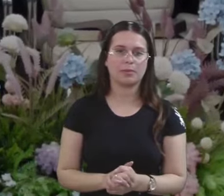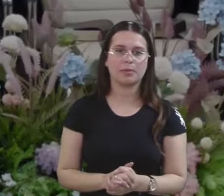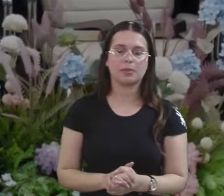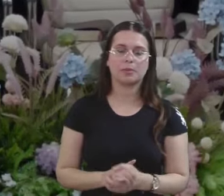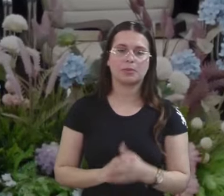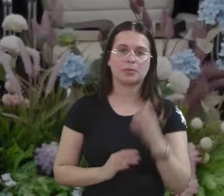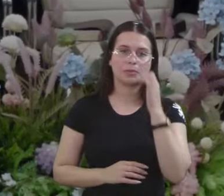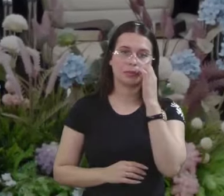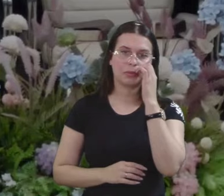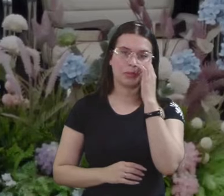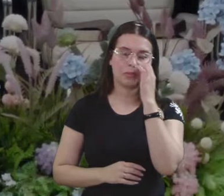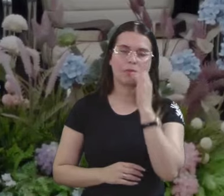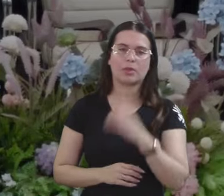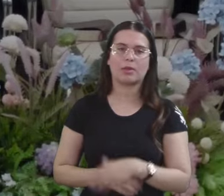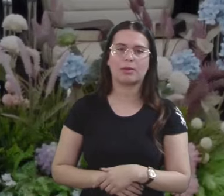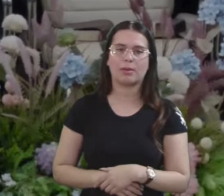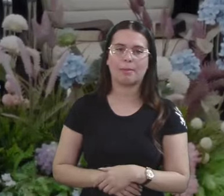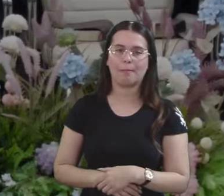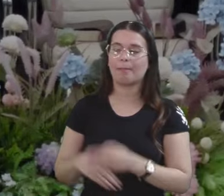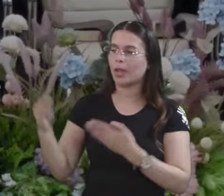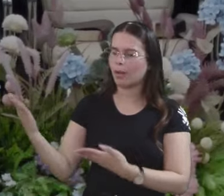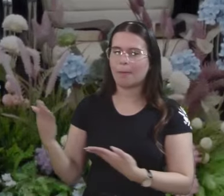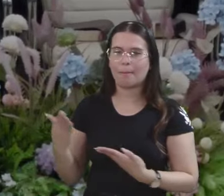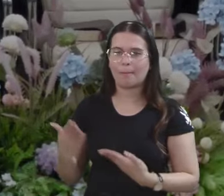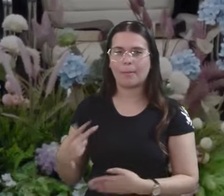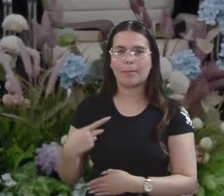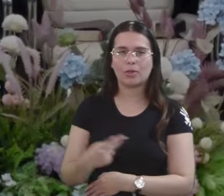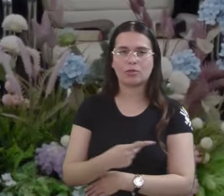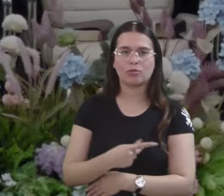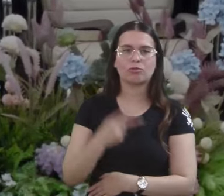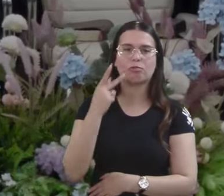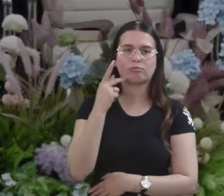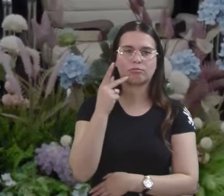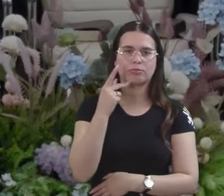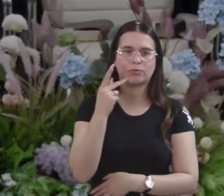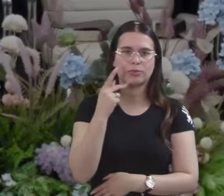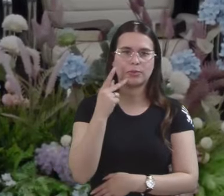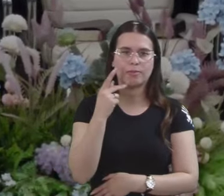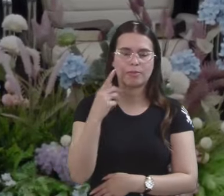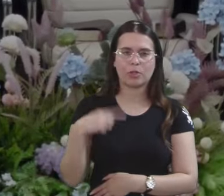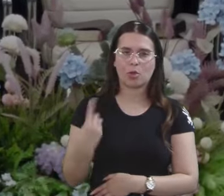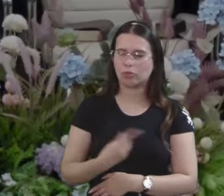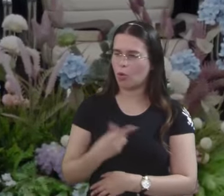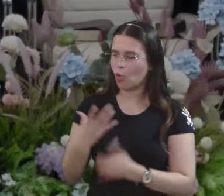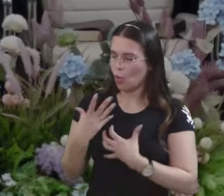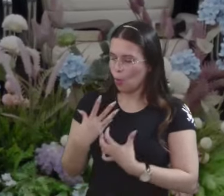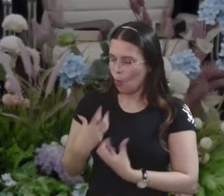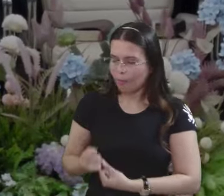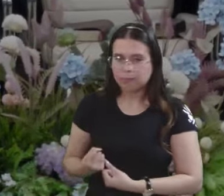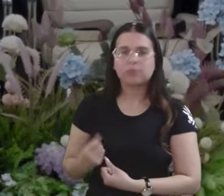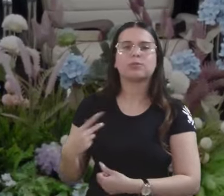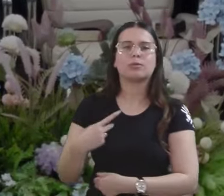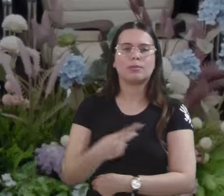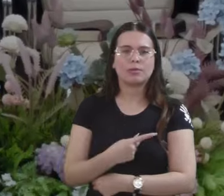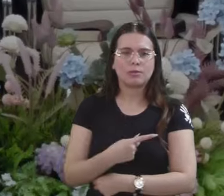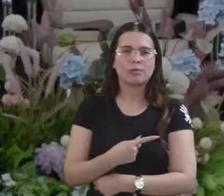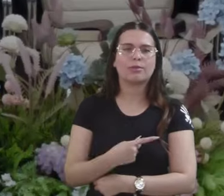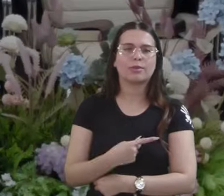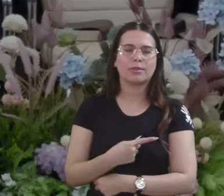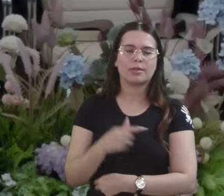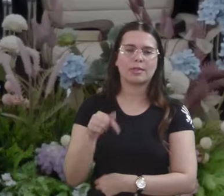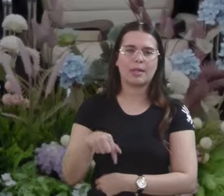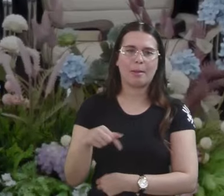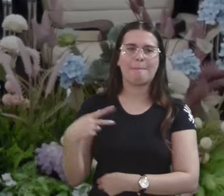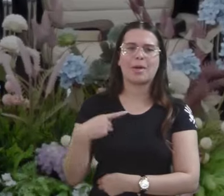liderança, pastor Flávio Pena. Irmãos, nós sugamos os pastores aqui. Pastor trabalha